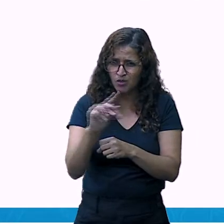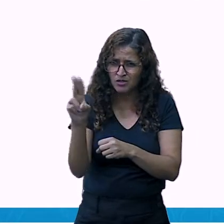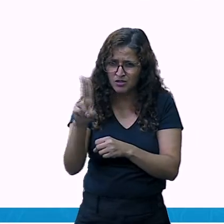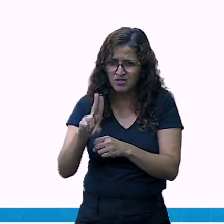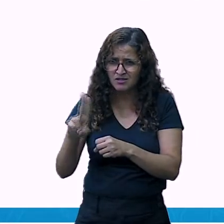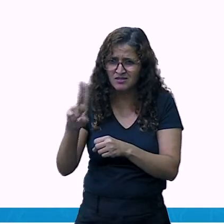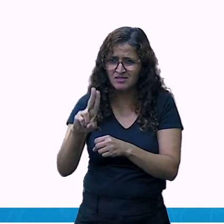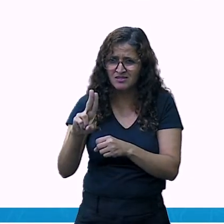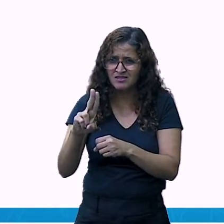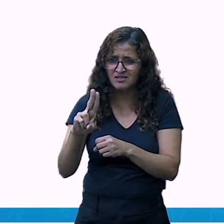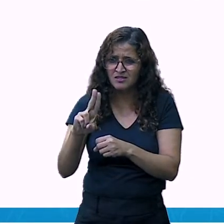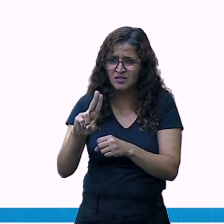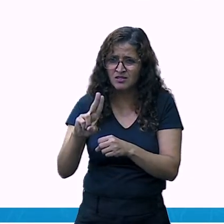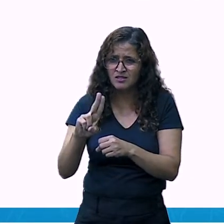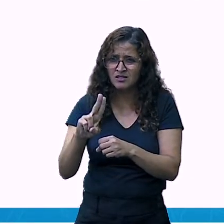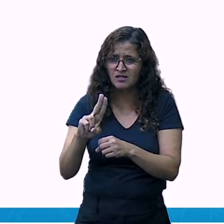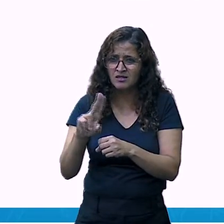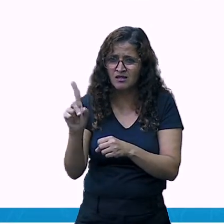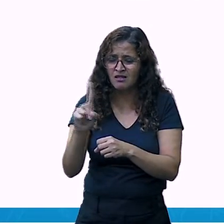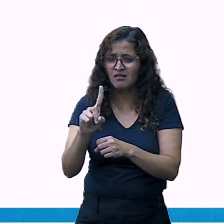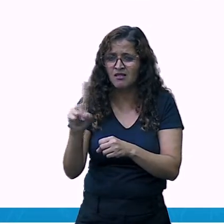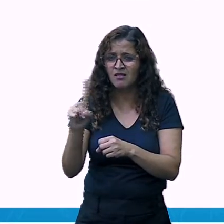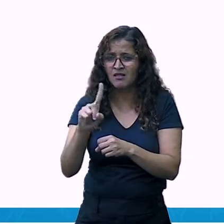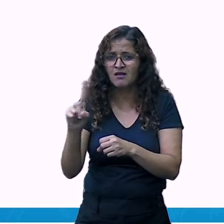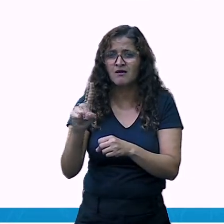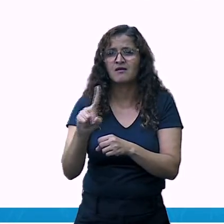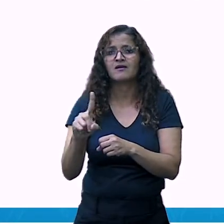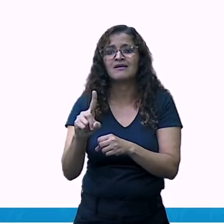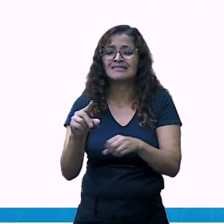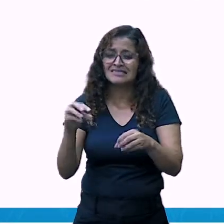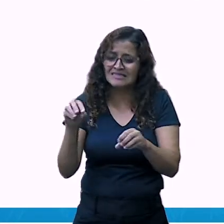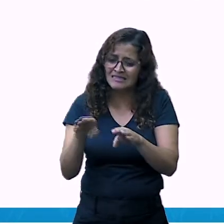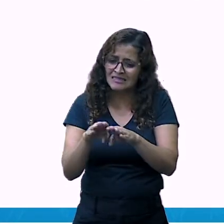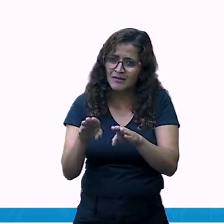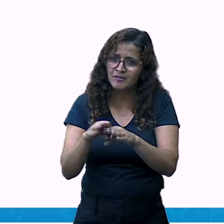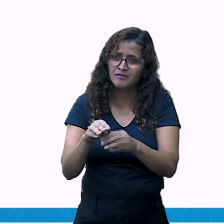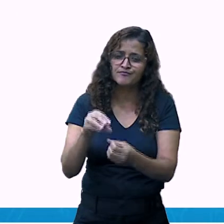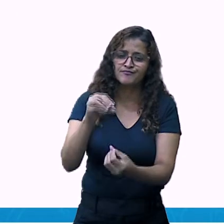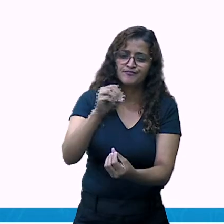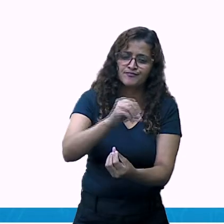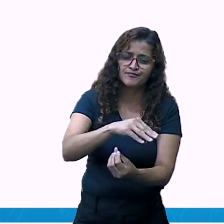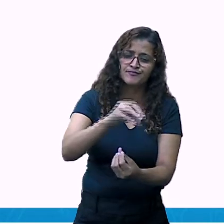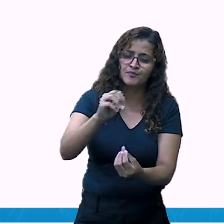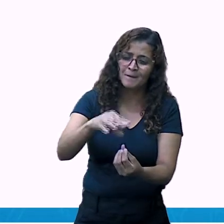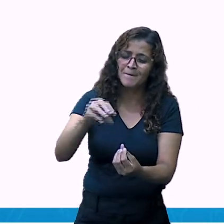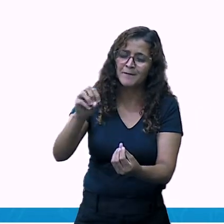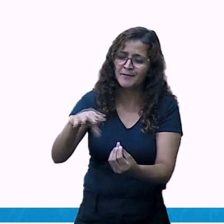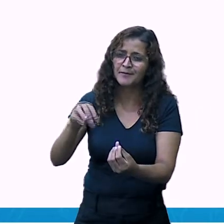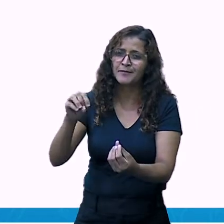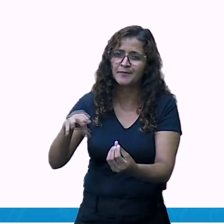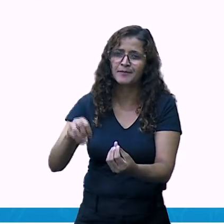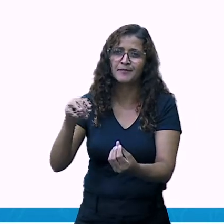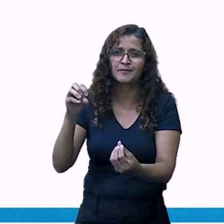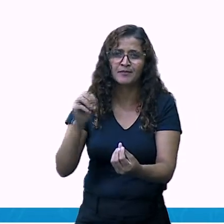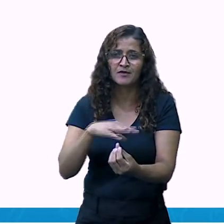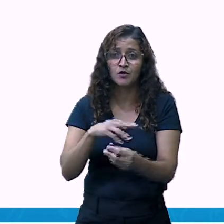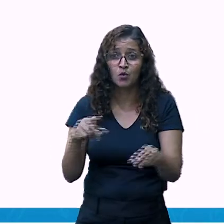modo eficiente? Não. Os fungos são utilizados também de